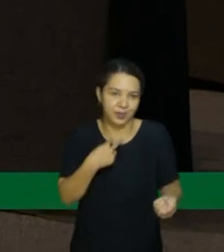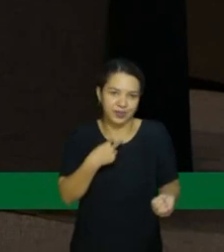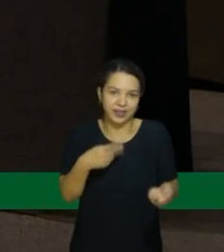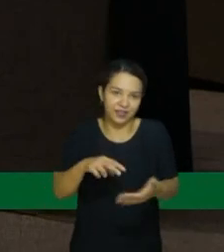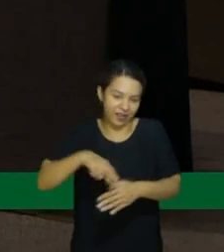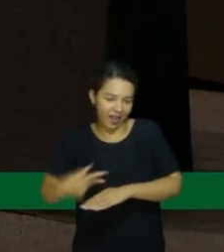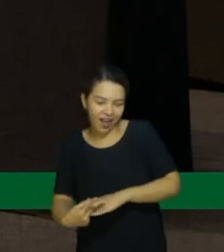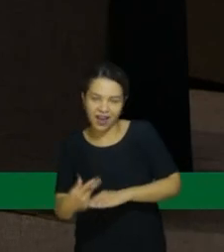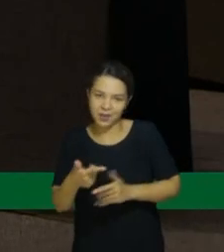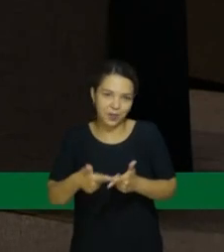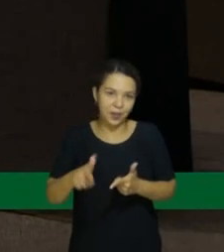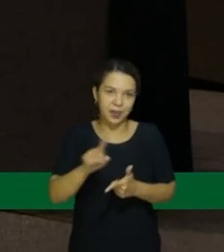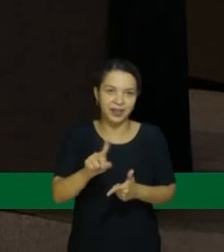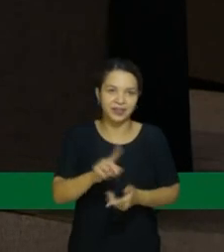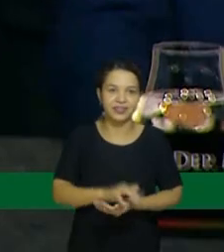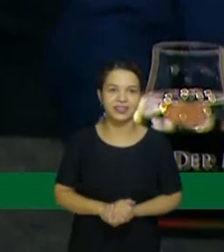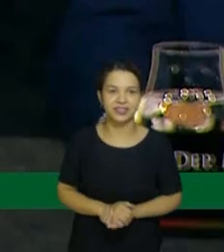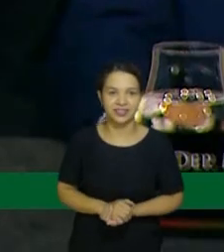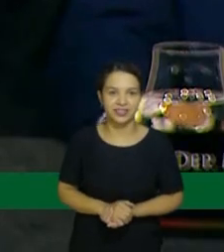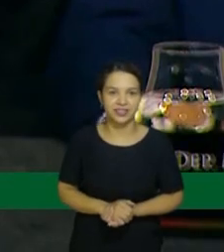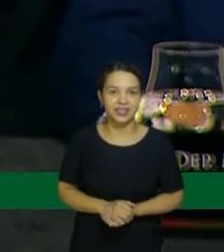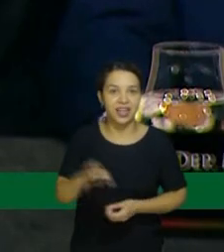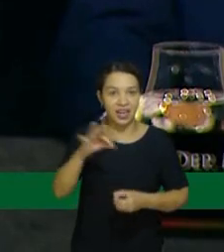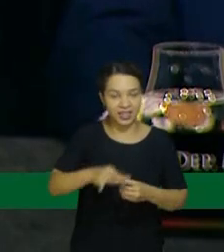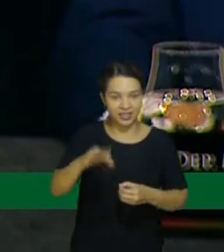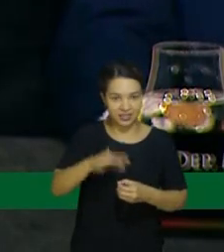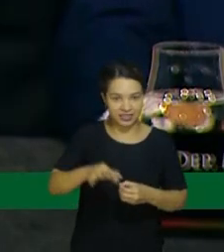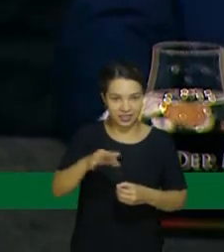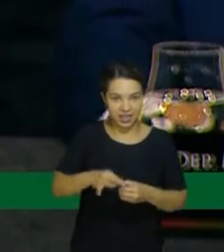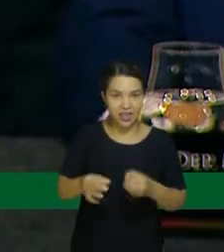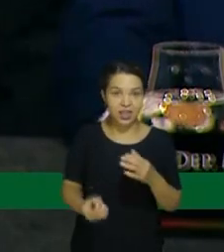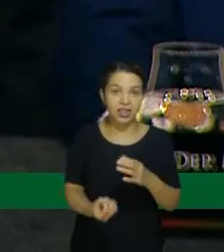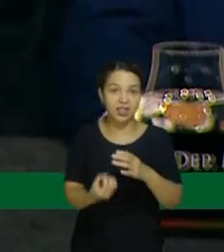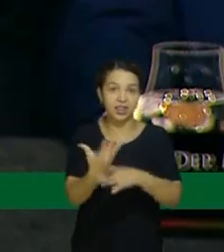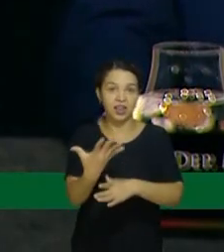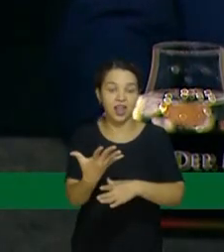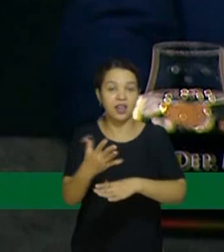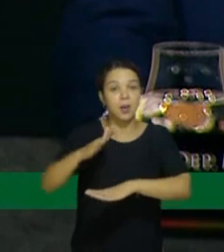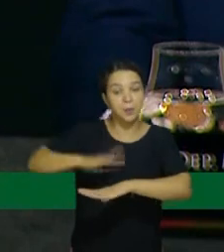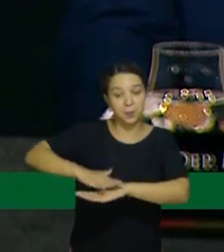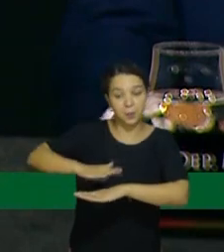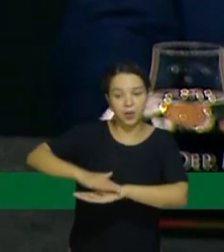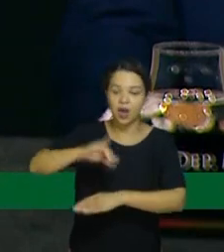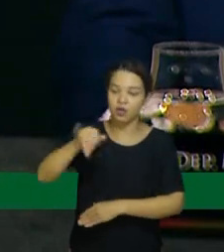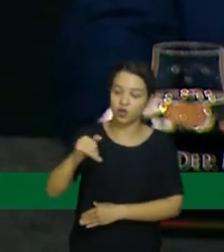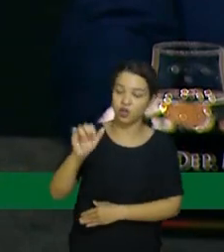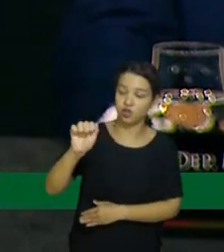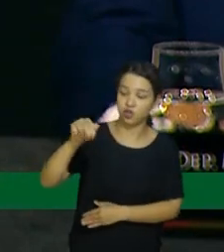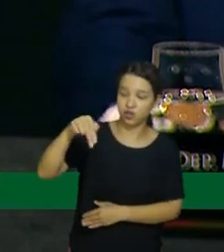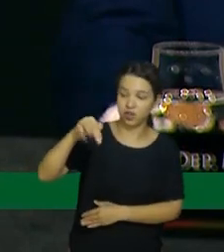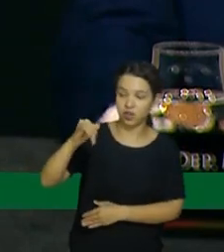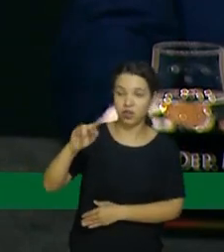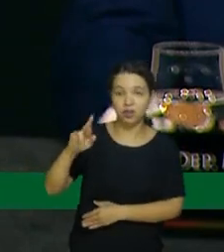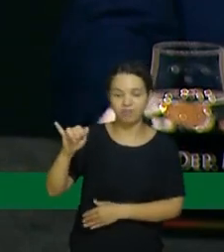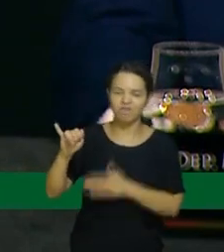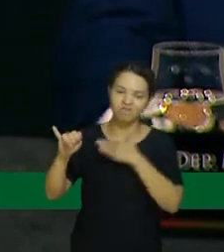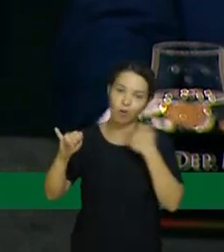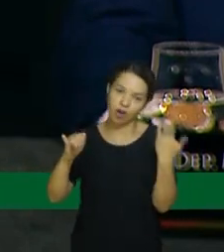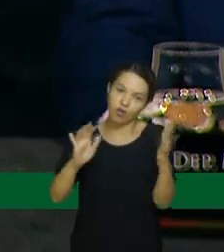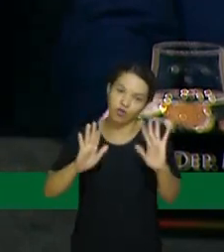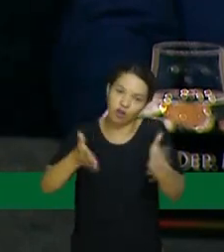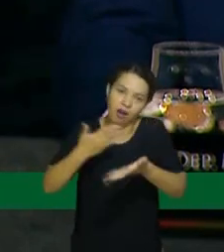enfim a entidade ela foi criada pela Dona Jandira vasselai já em memória né em